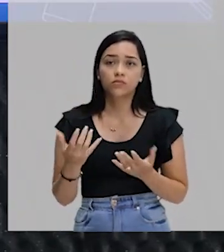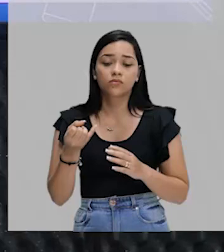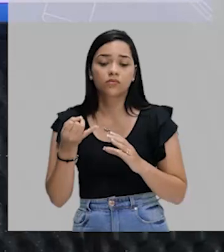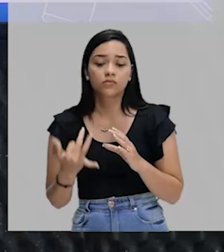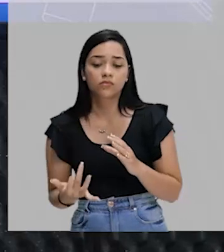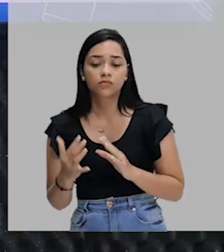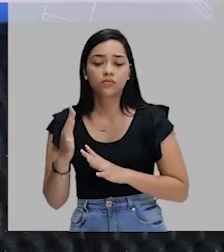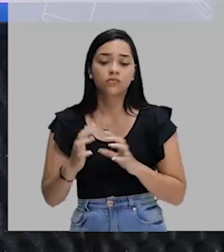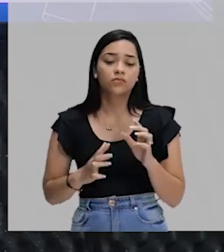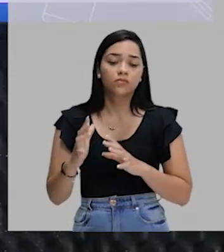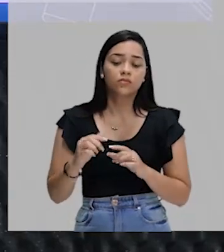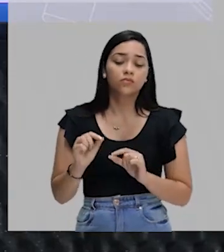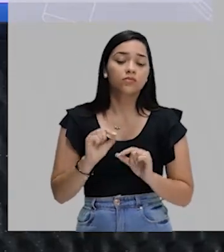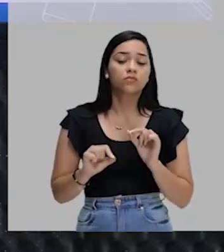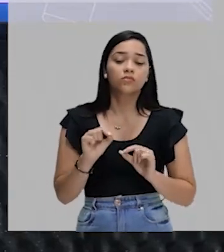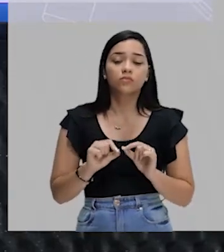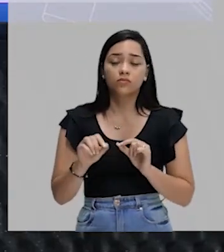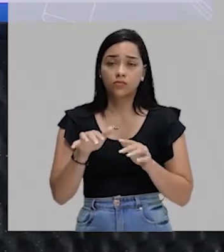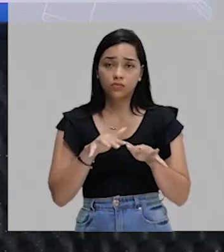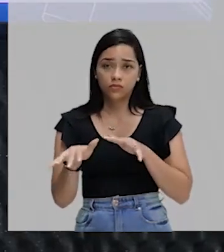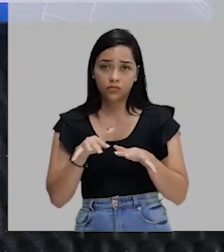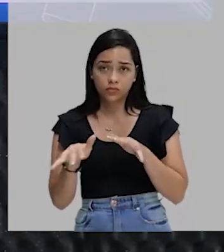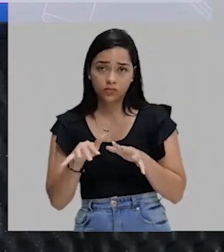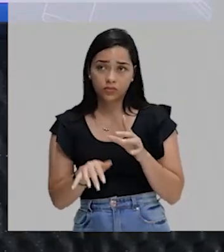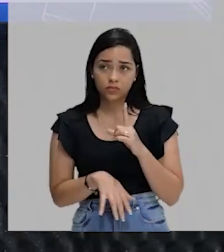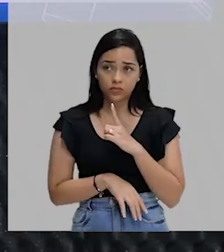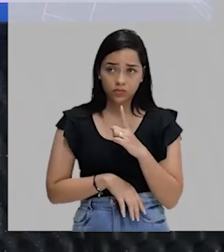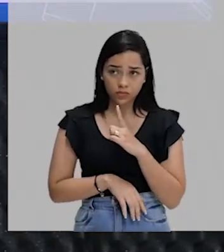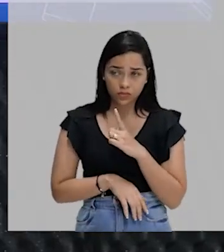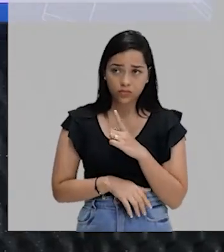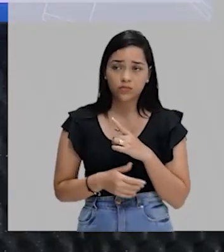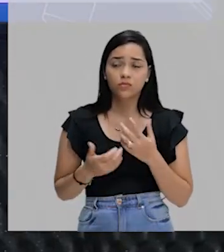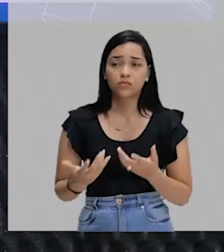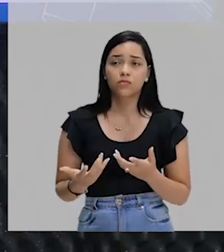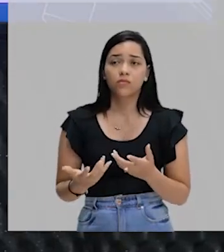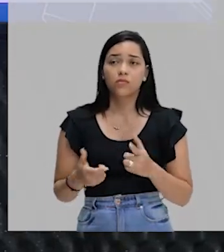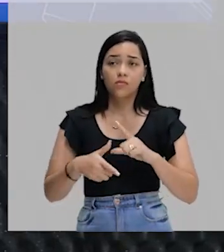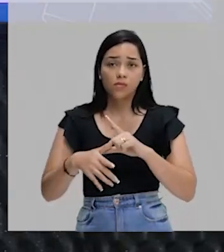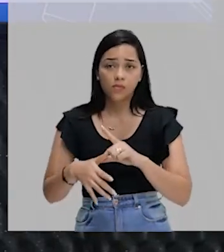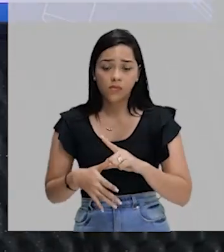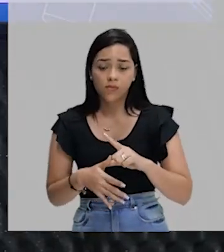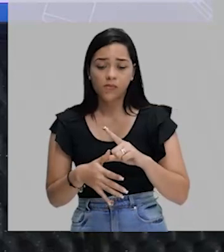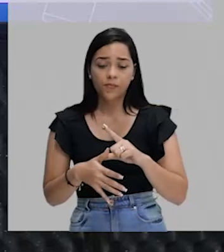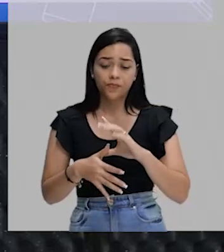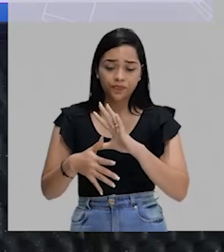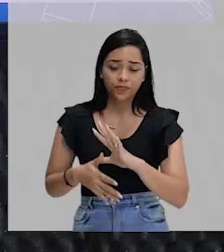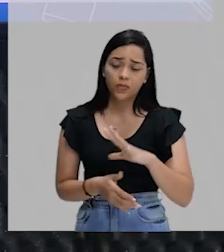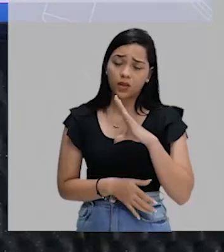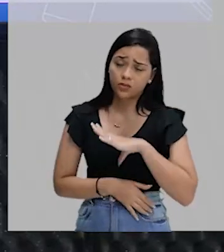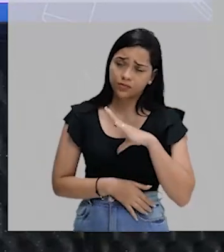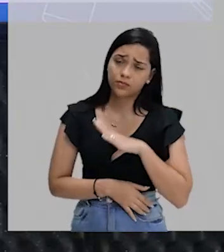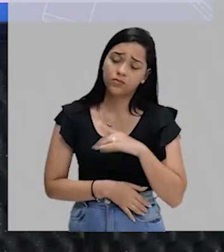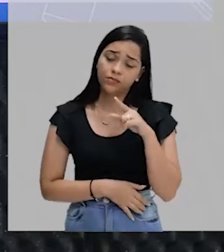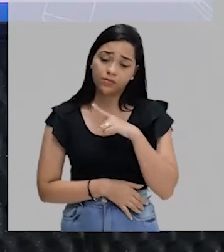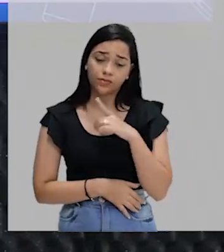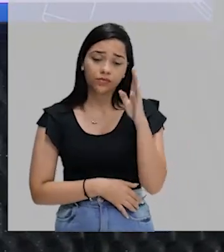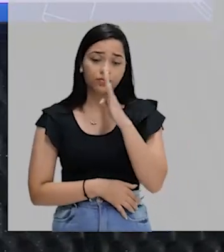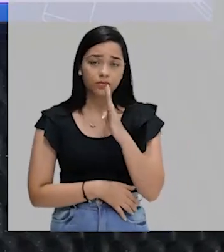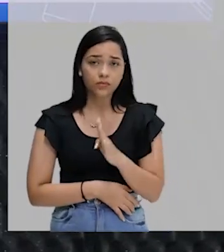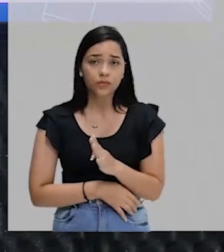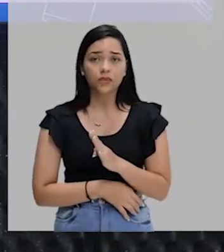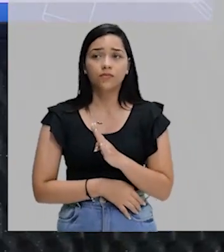caracterizam essa guerra como um dos movimentos nativistas que se teve na América Portuguesa, que se teve no Brasil